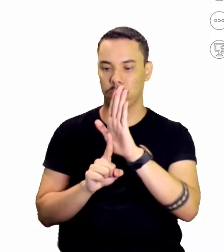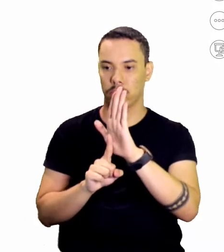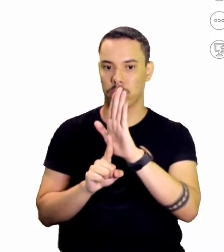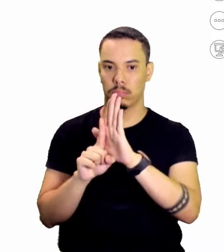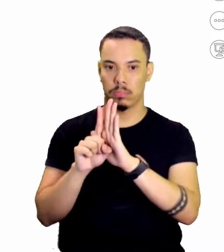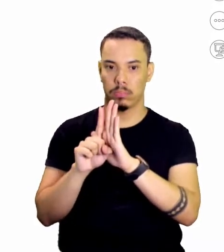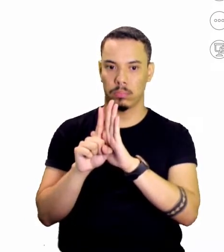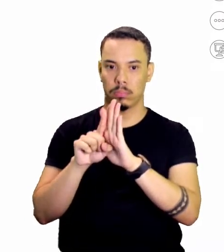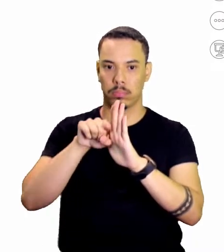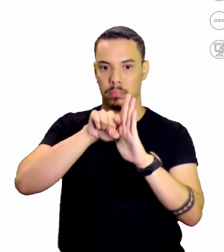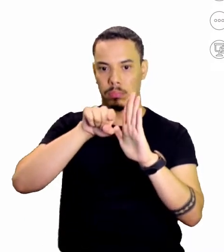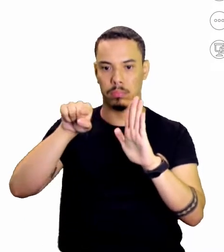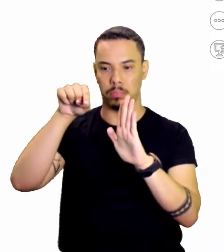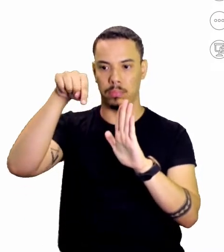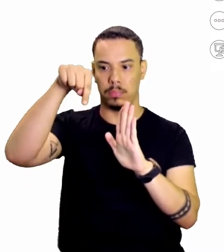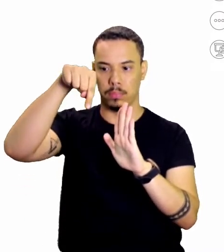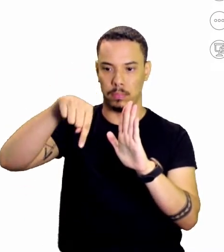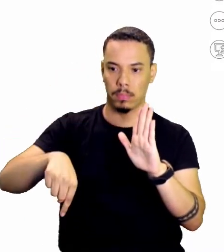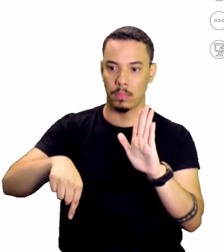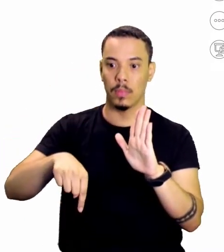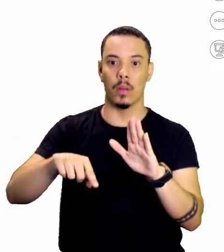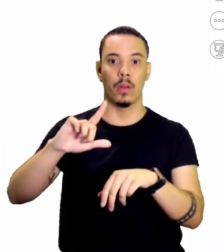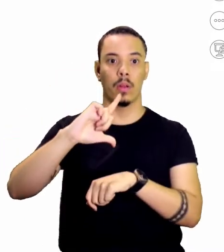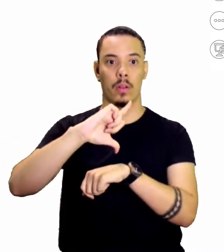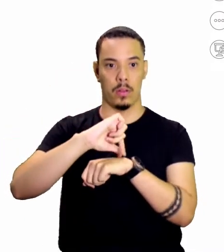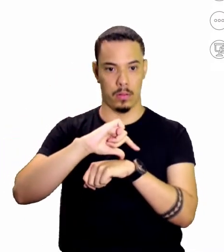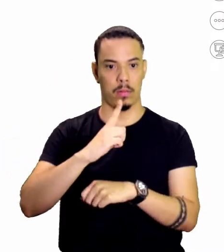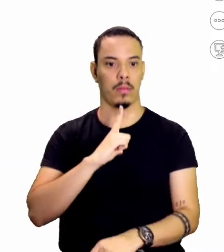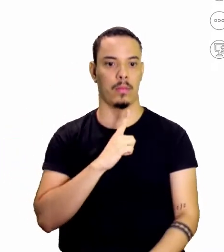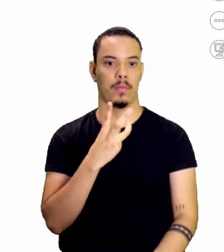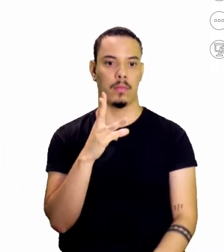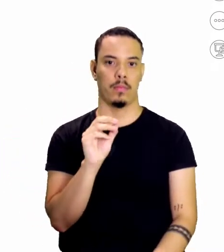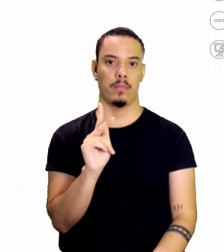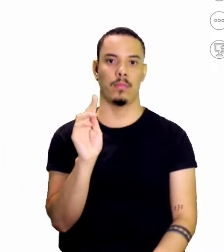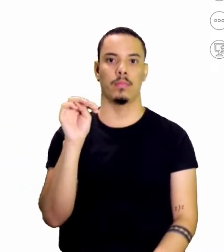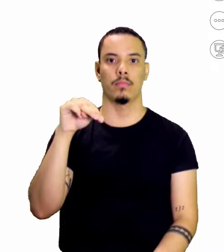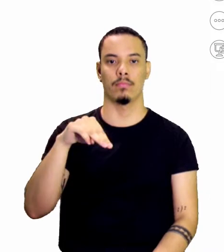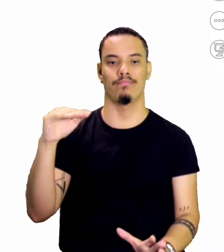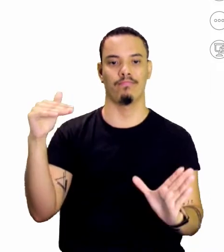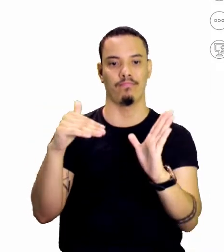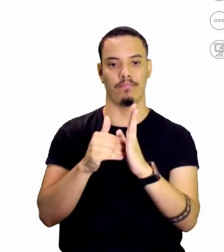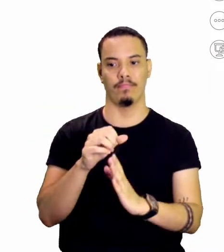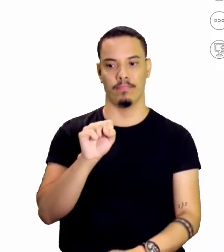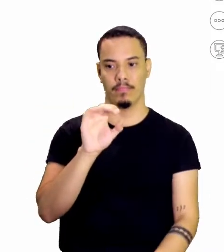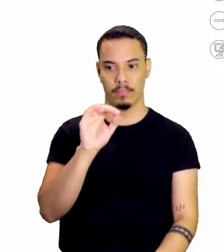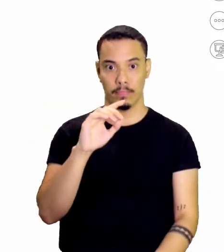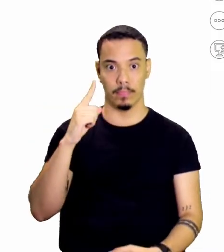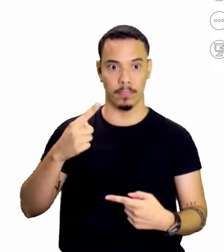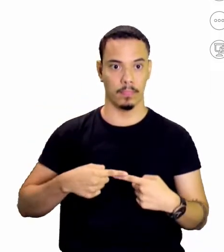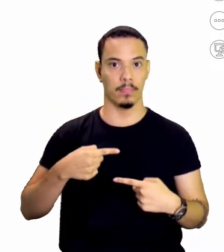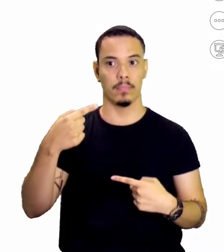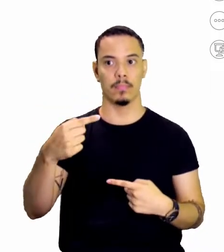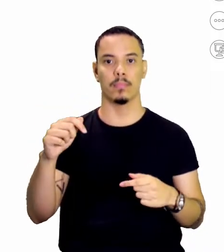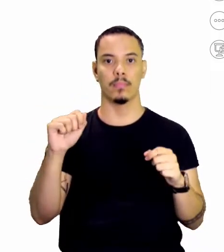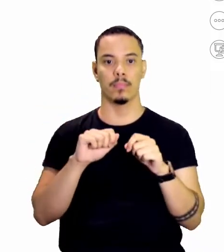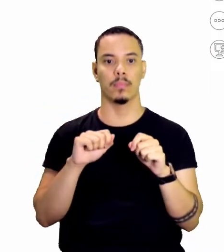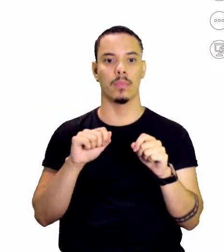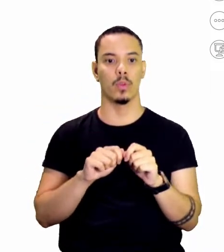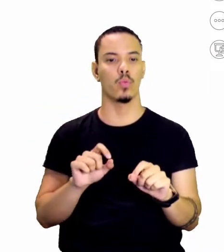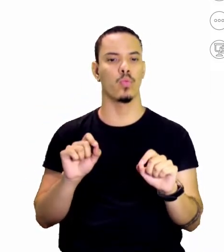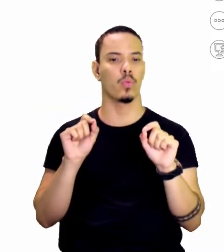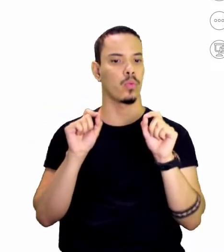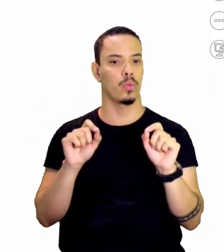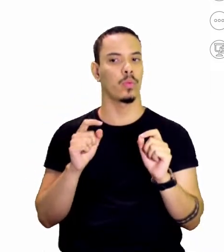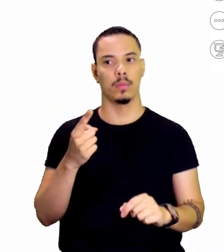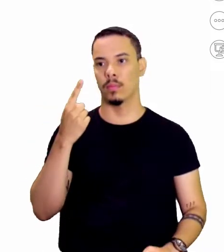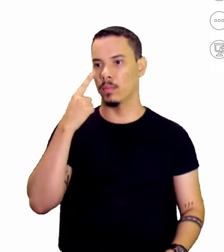em o tempo de uma hora então ele percorreu 30 km né eles em seguida fez o quê Tá vendo que